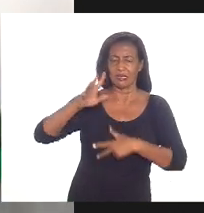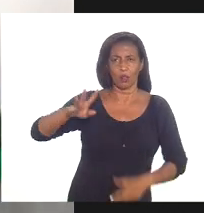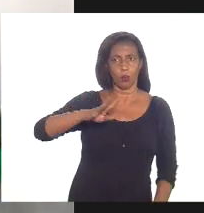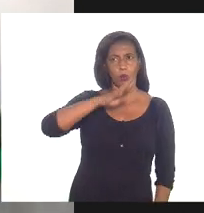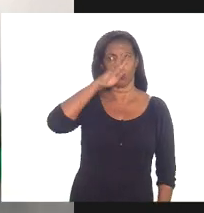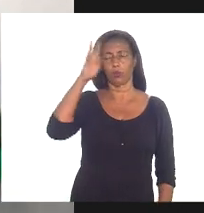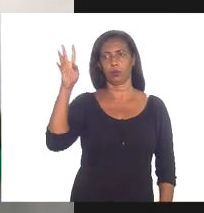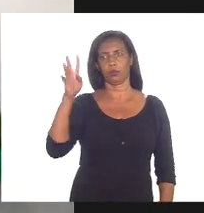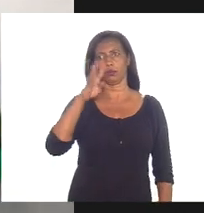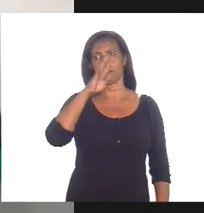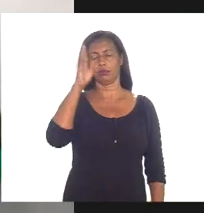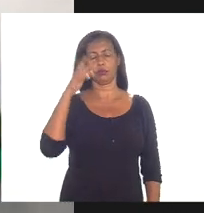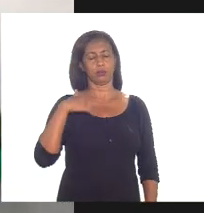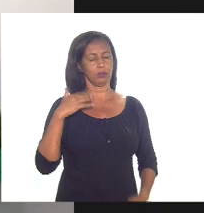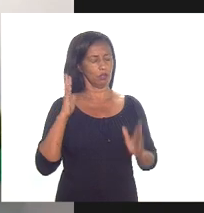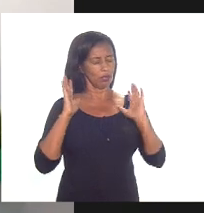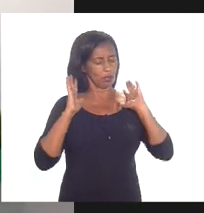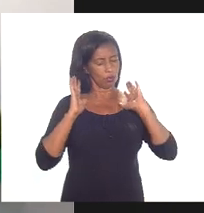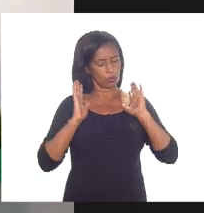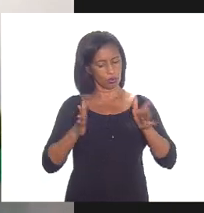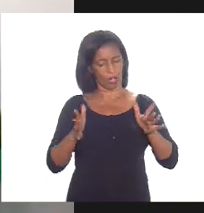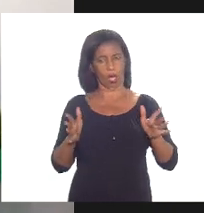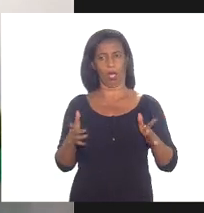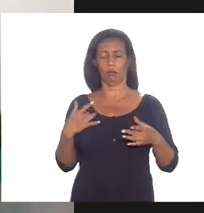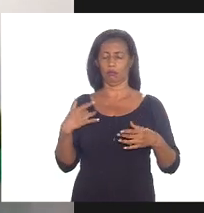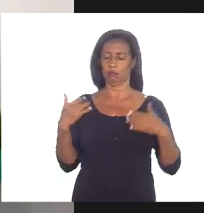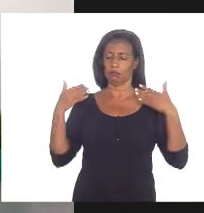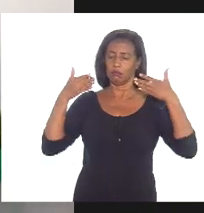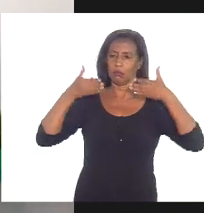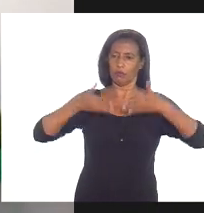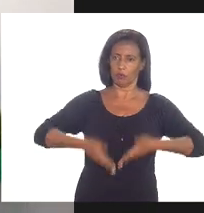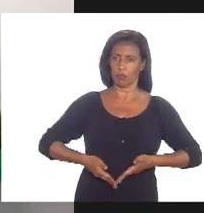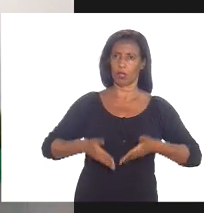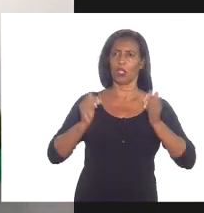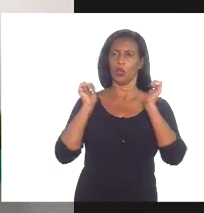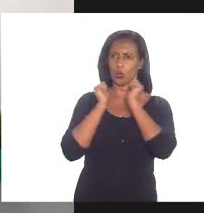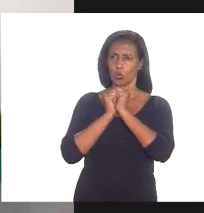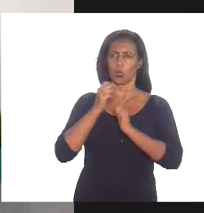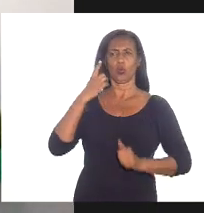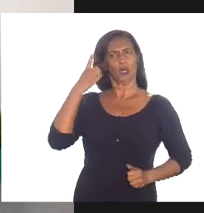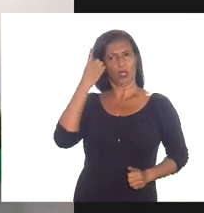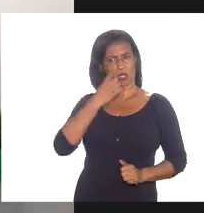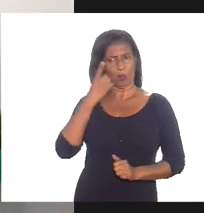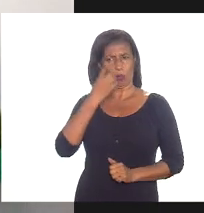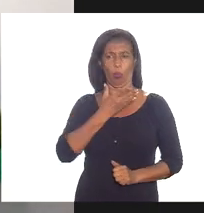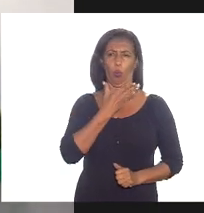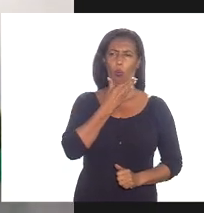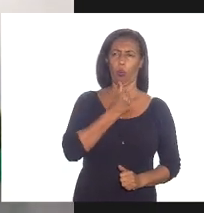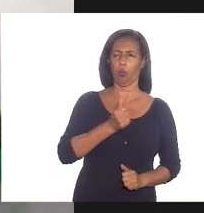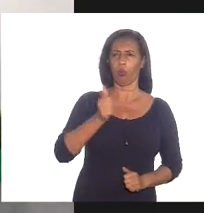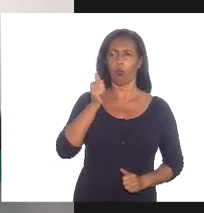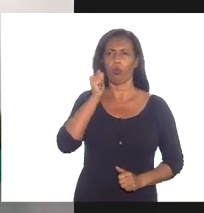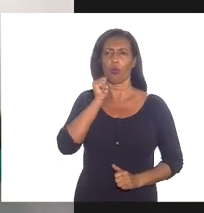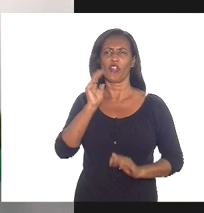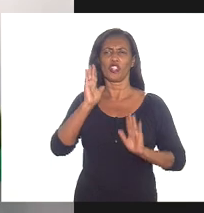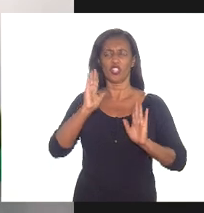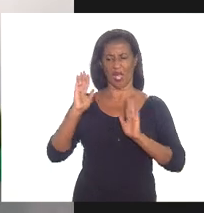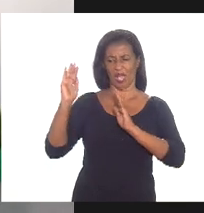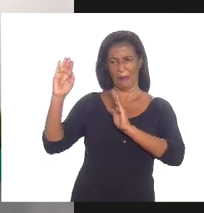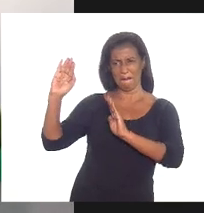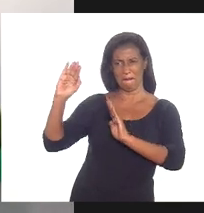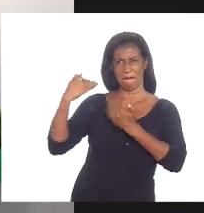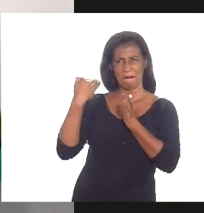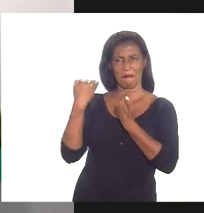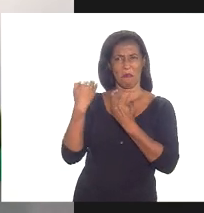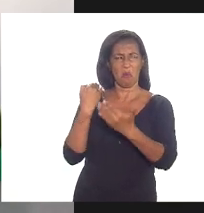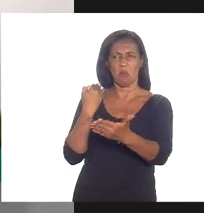escandaloso. Então, já me coloco aqui solidária aos deputados e às deputadas que, porventura, vieram a ser ameaçados